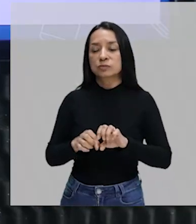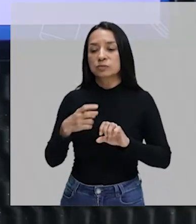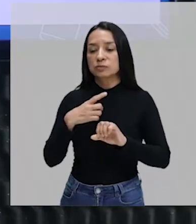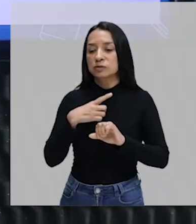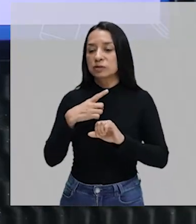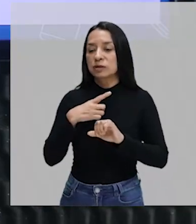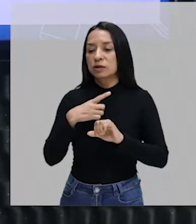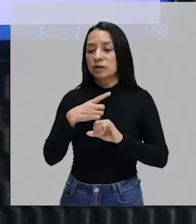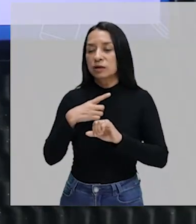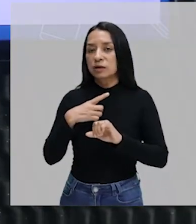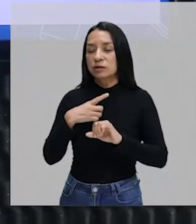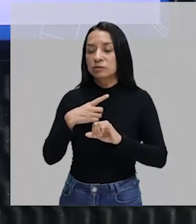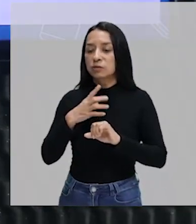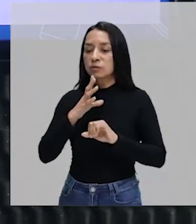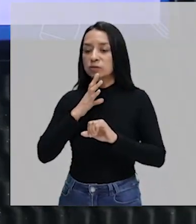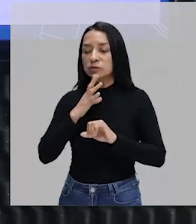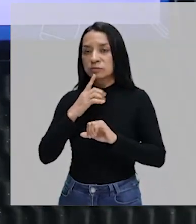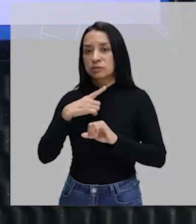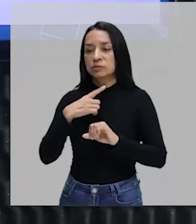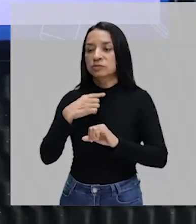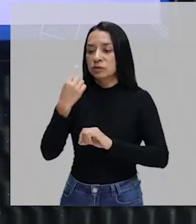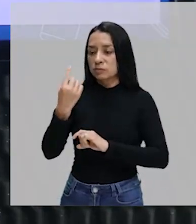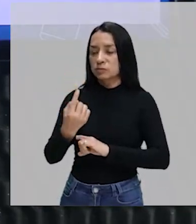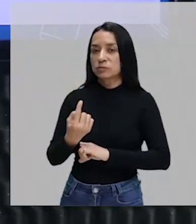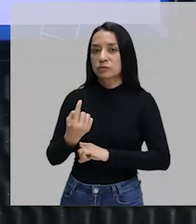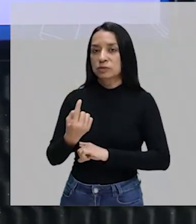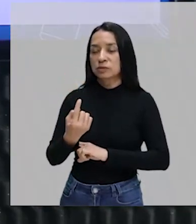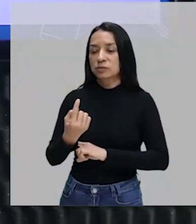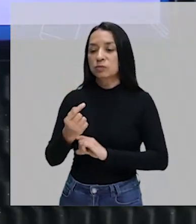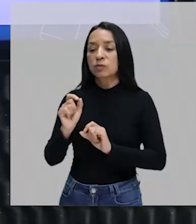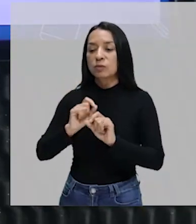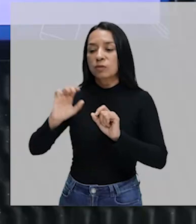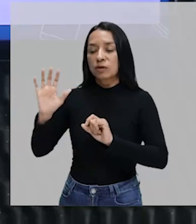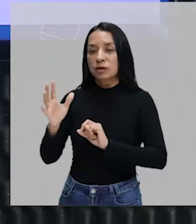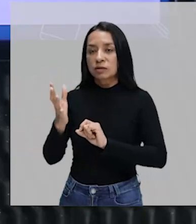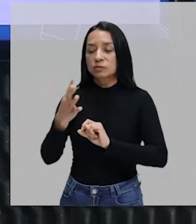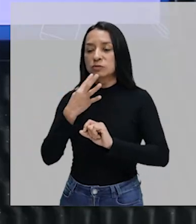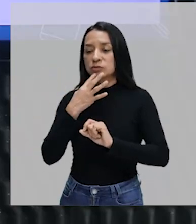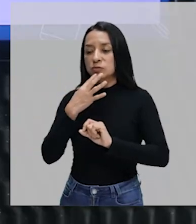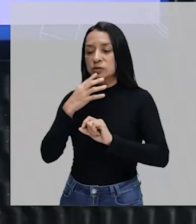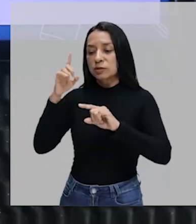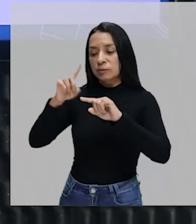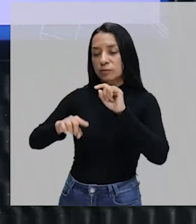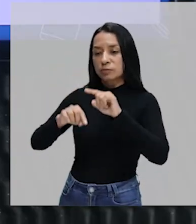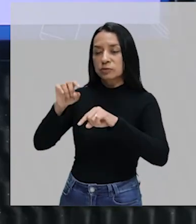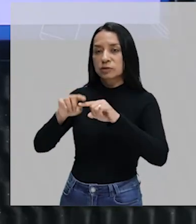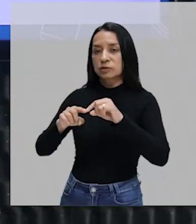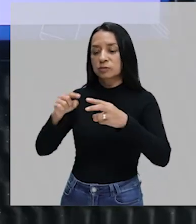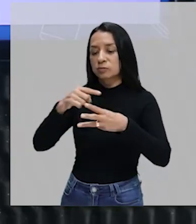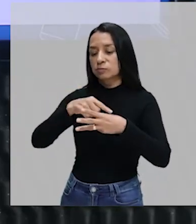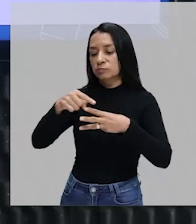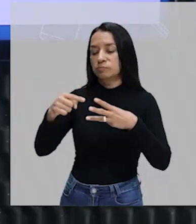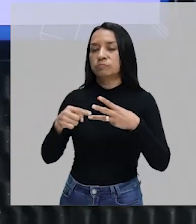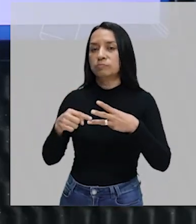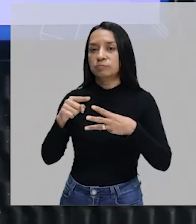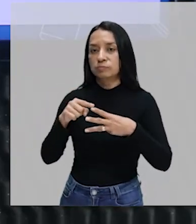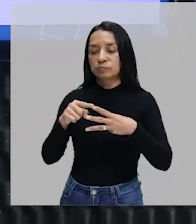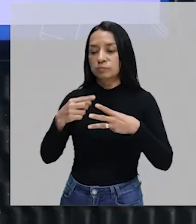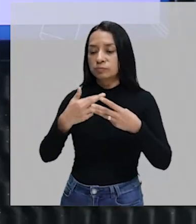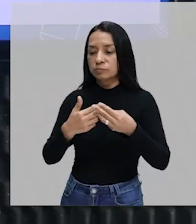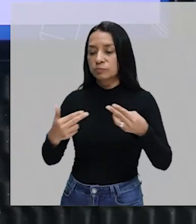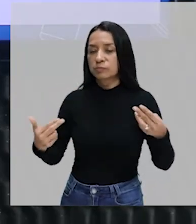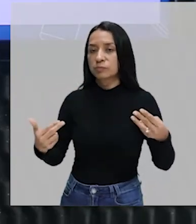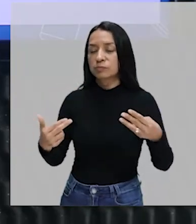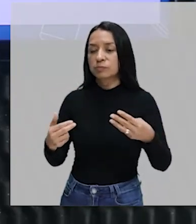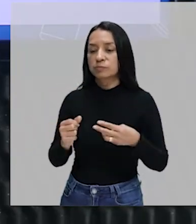de conhecimento, nós temos sujeito, ato de conhecer, objeto. Esta tríade, esses três